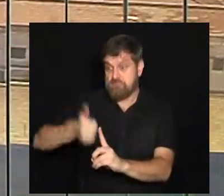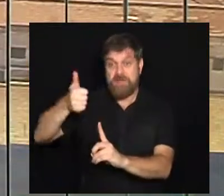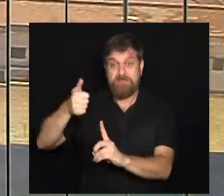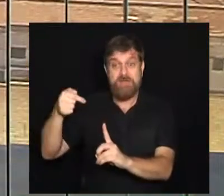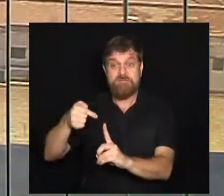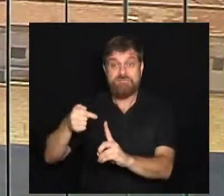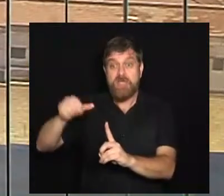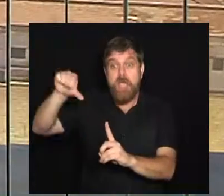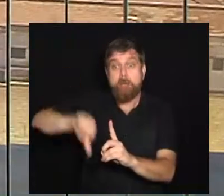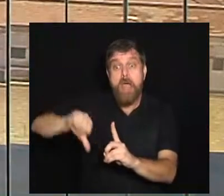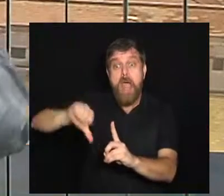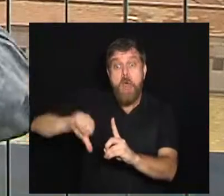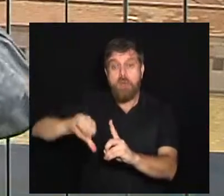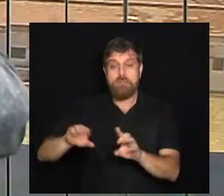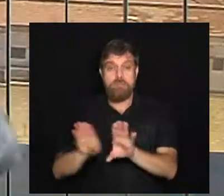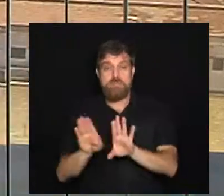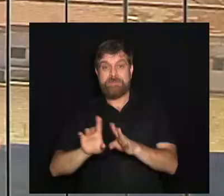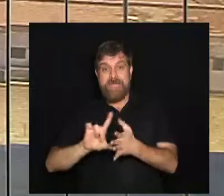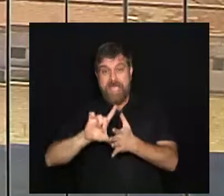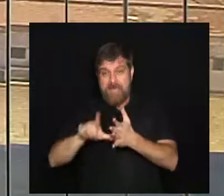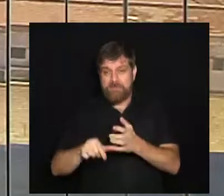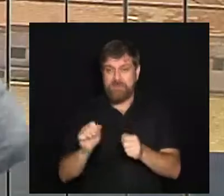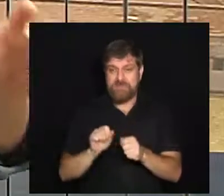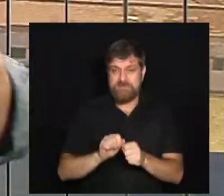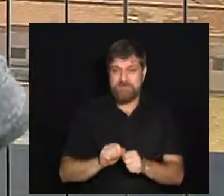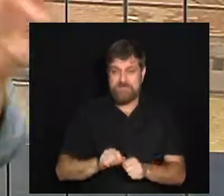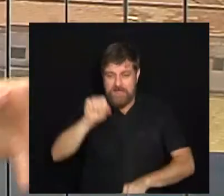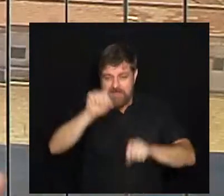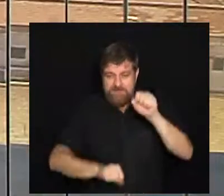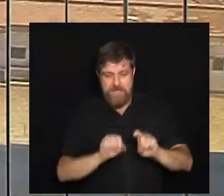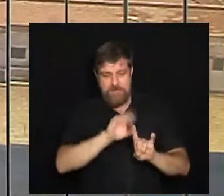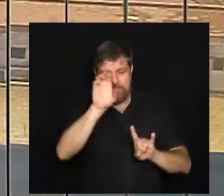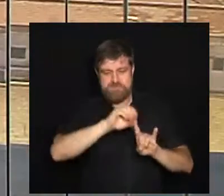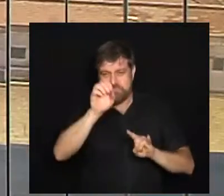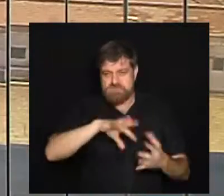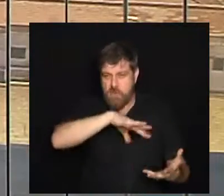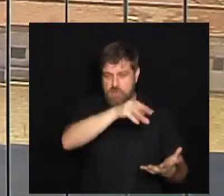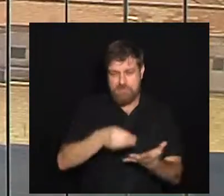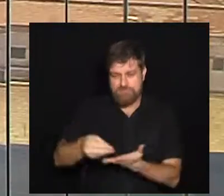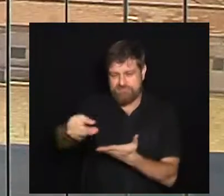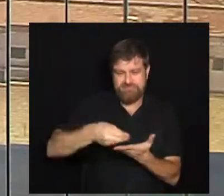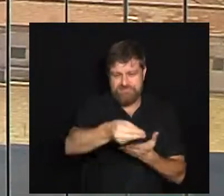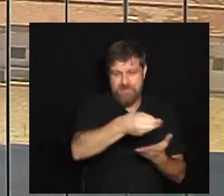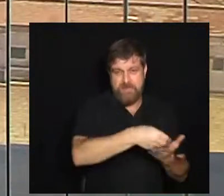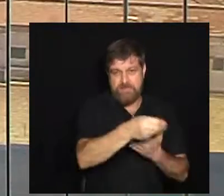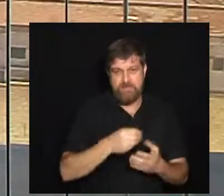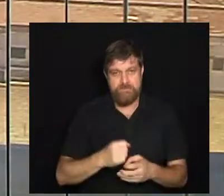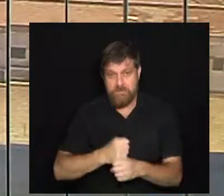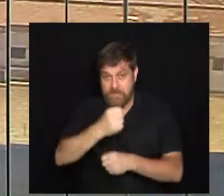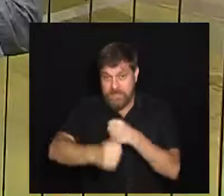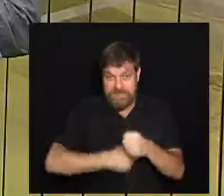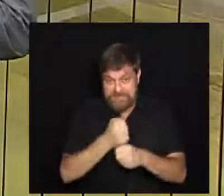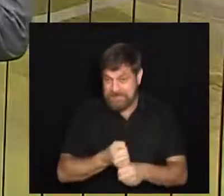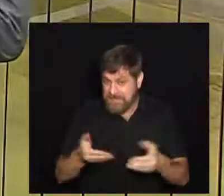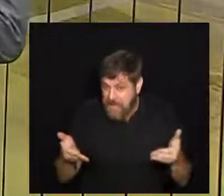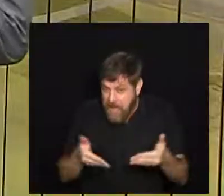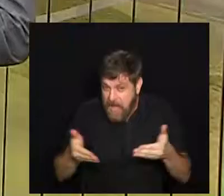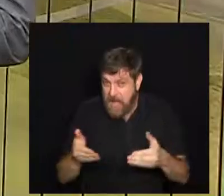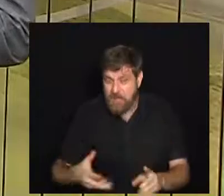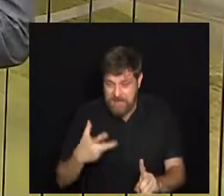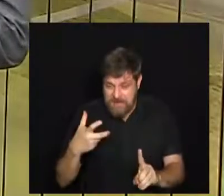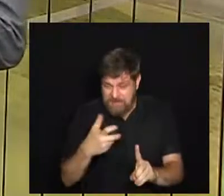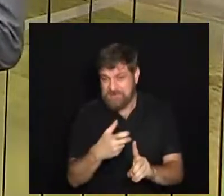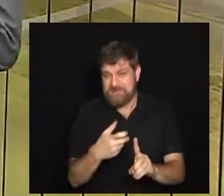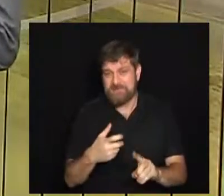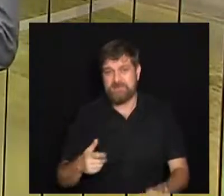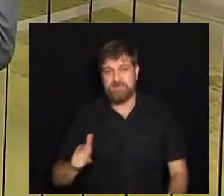pode fazer mal né aí você depois tem que produzir em escala industrial jo o mundo então entenda alguém deste ano a gente consegue vacina um prazo muito